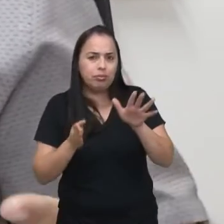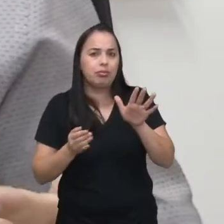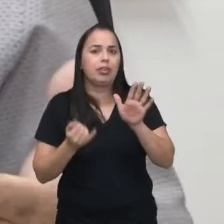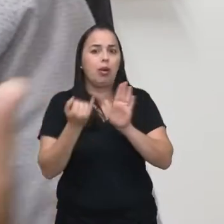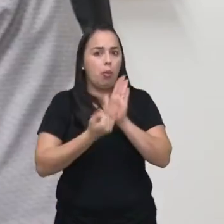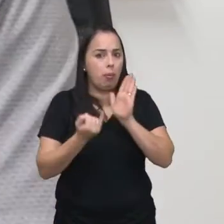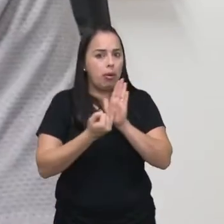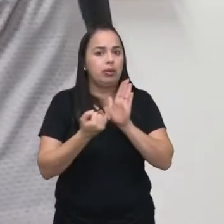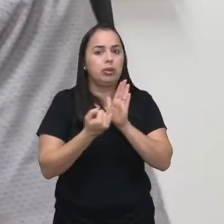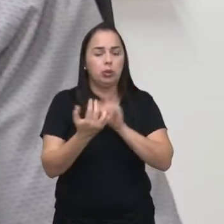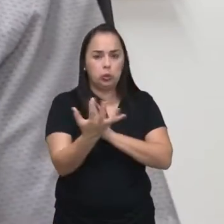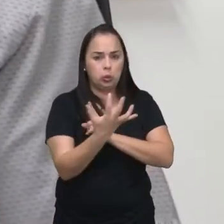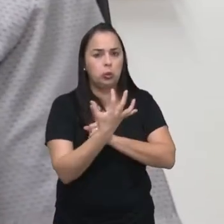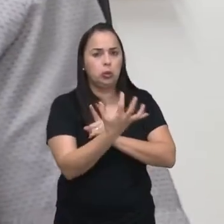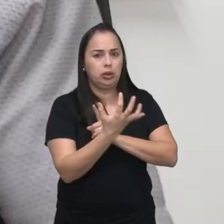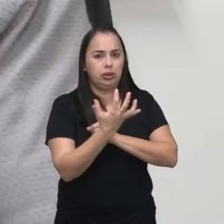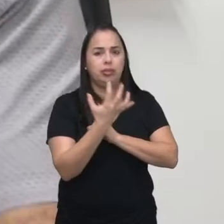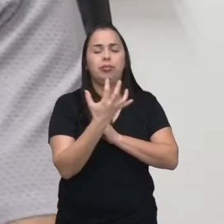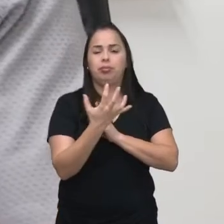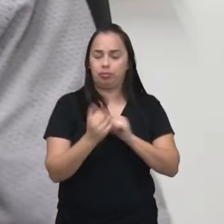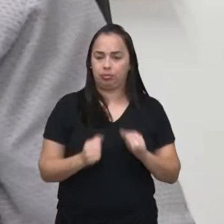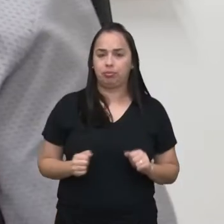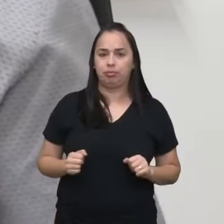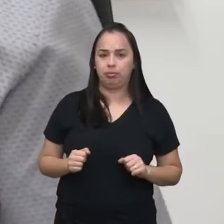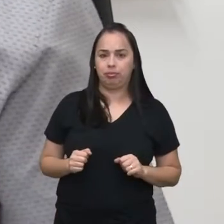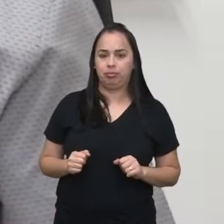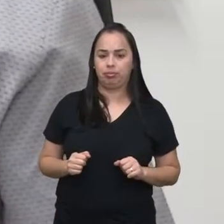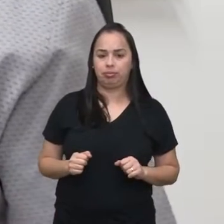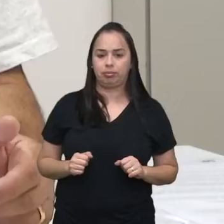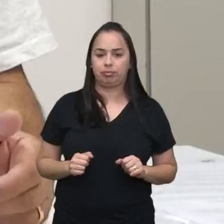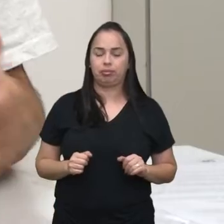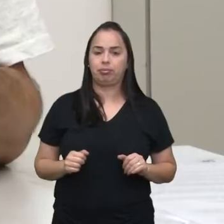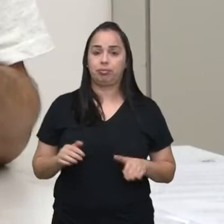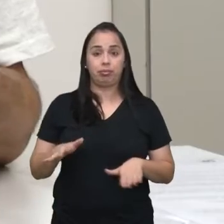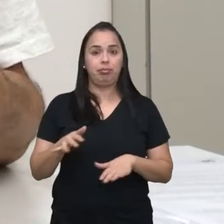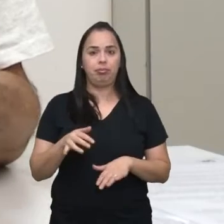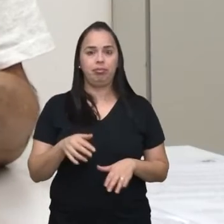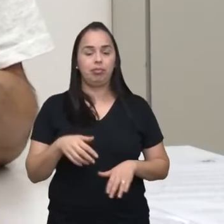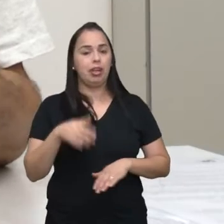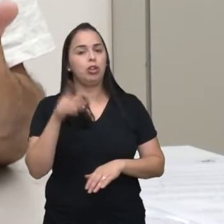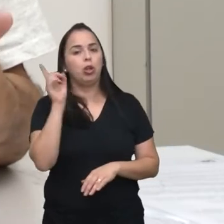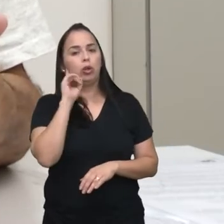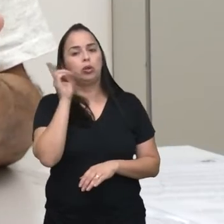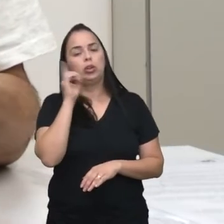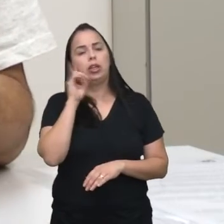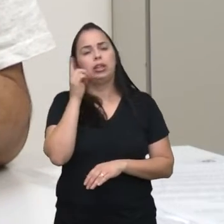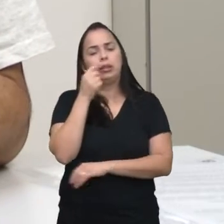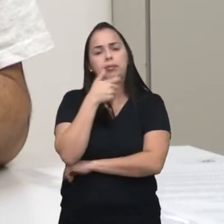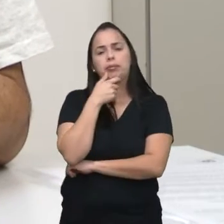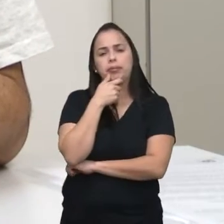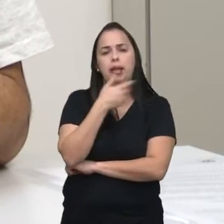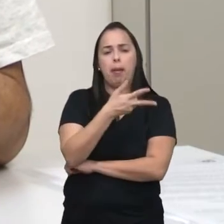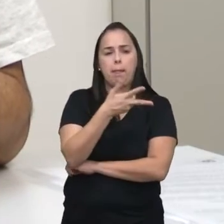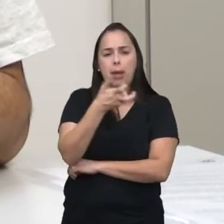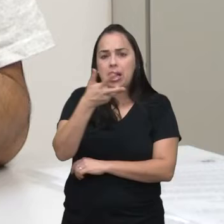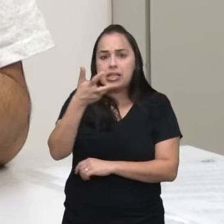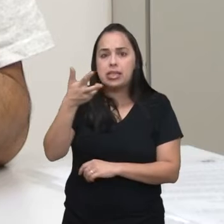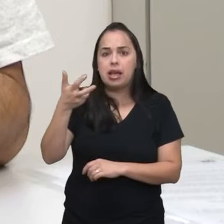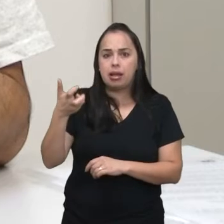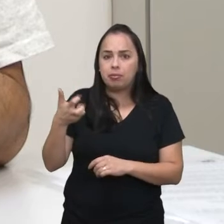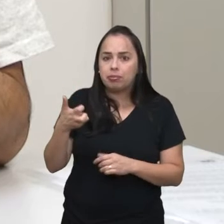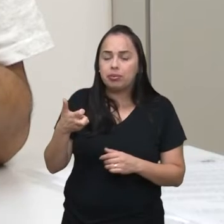o imposto ele venha atingindo muito forte e atingindo a todos os brasileiros na rua no dia a dia a gente se e